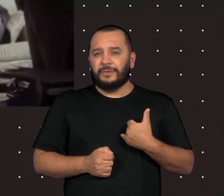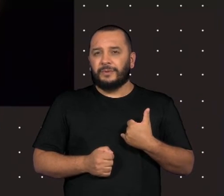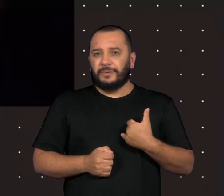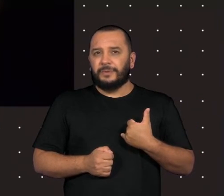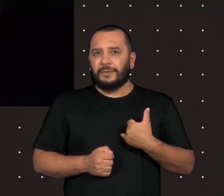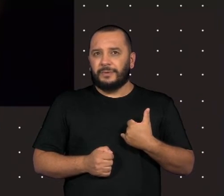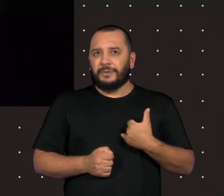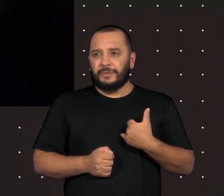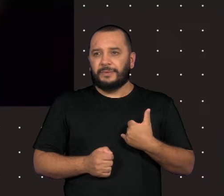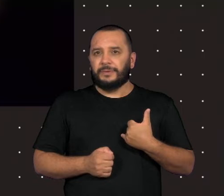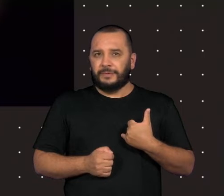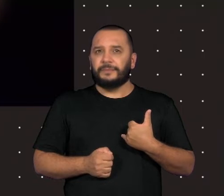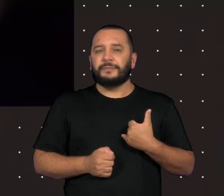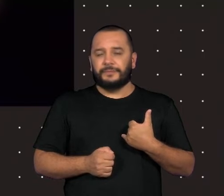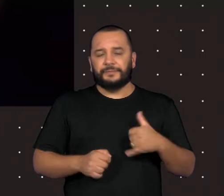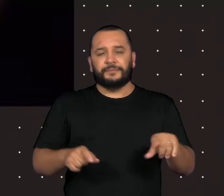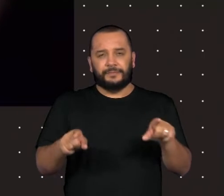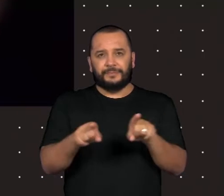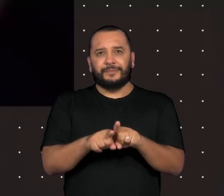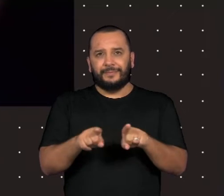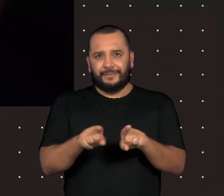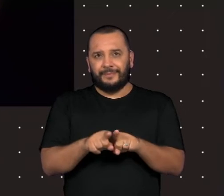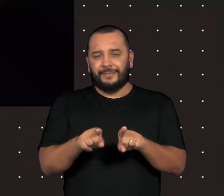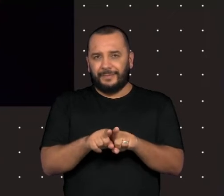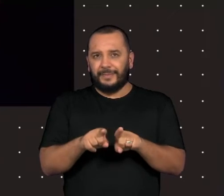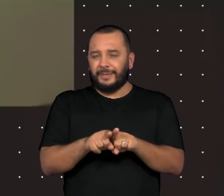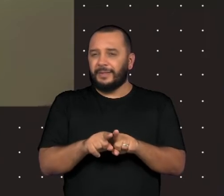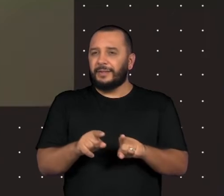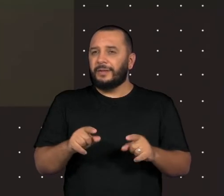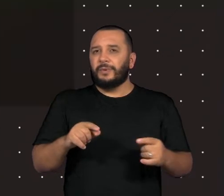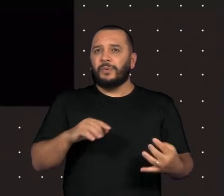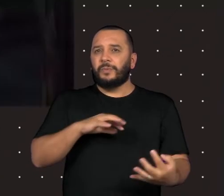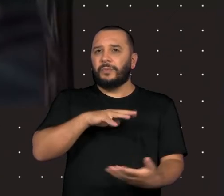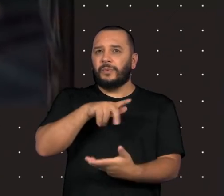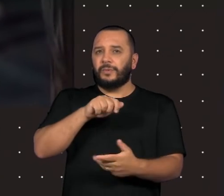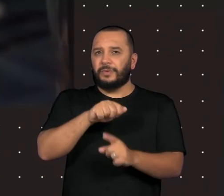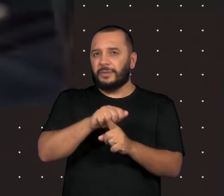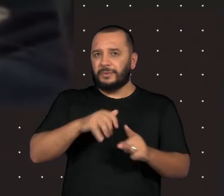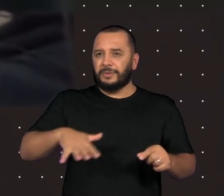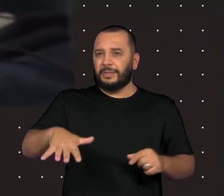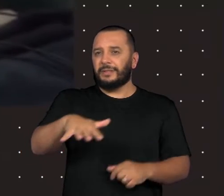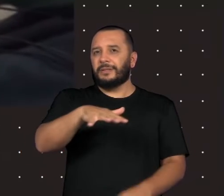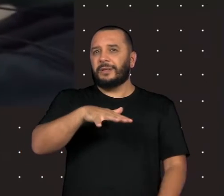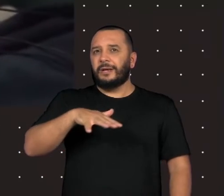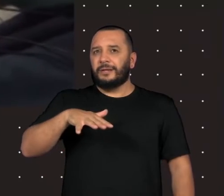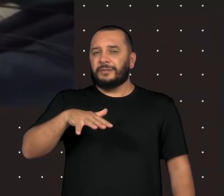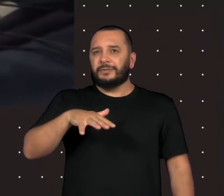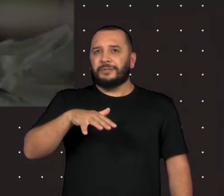eu costumo ver o mundo pelos olhos